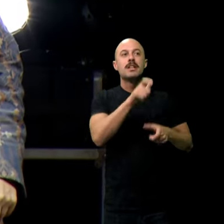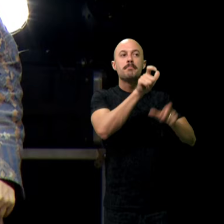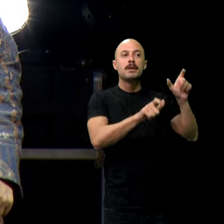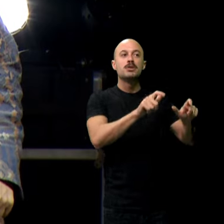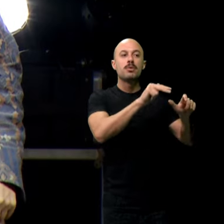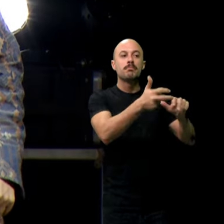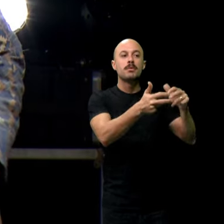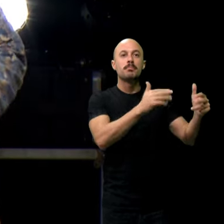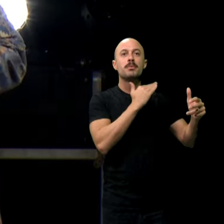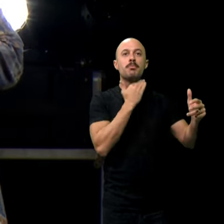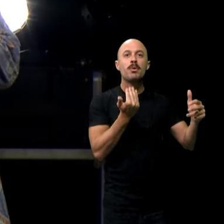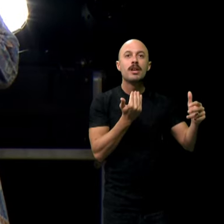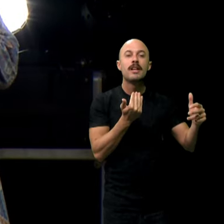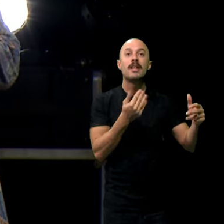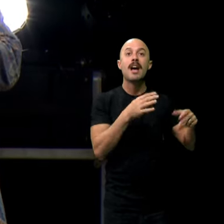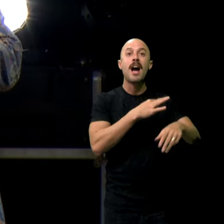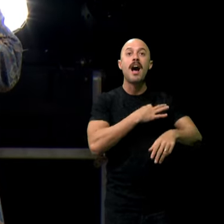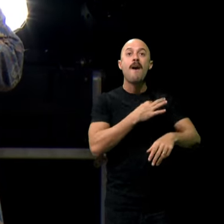tem sentido de humor.